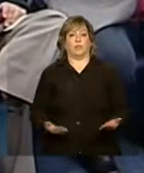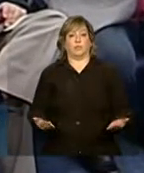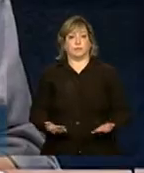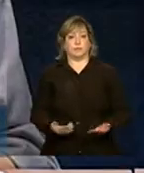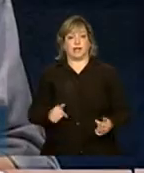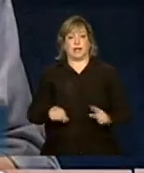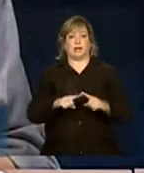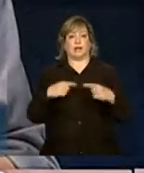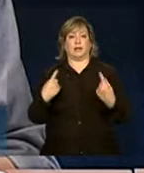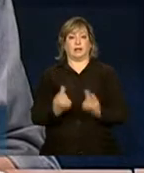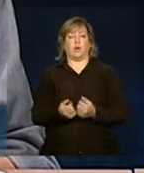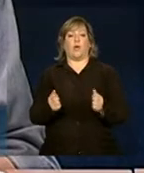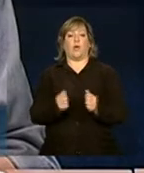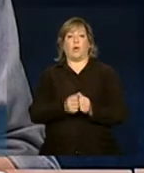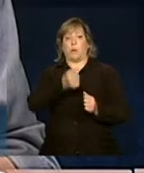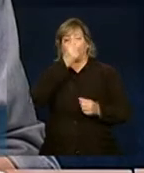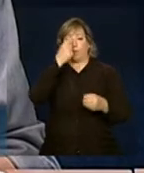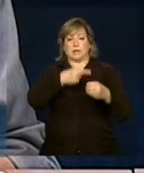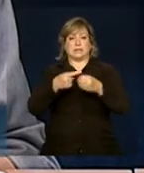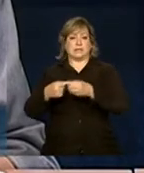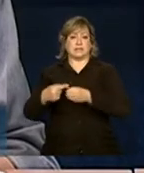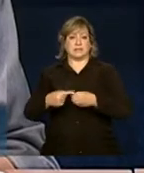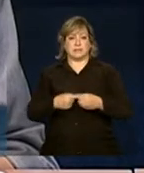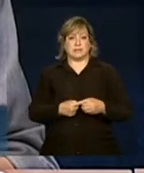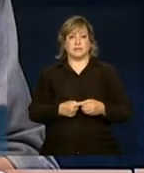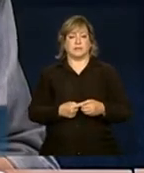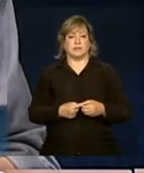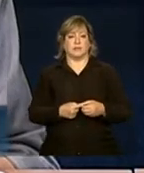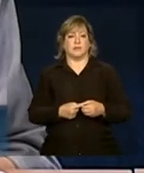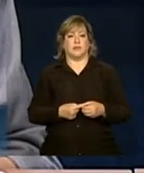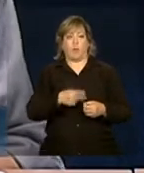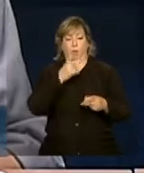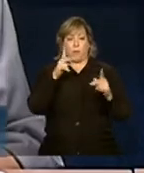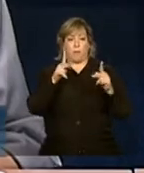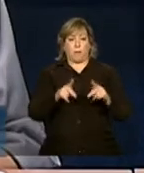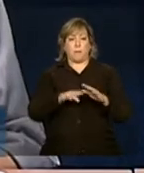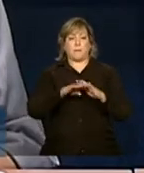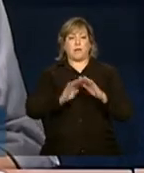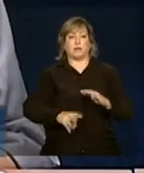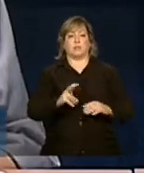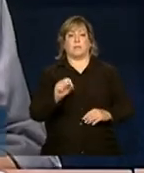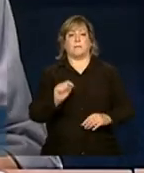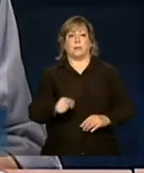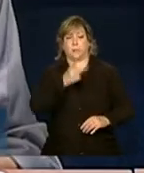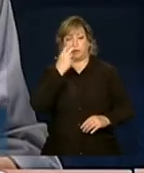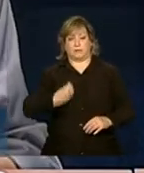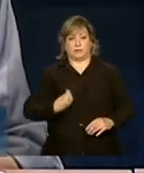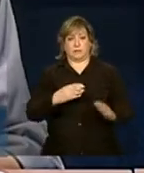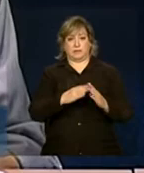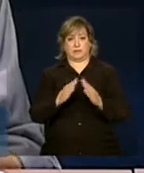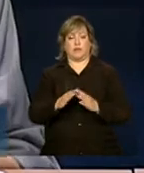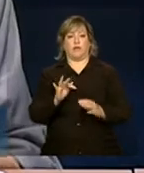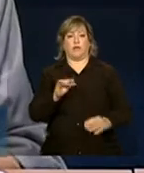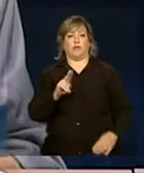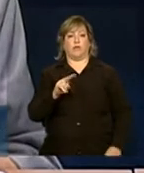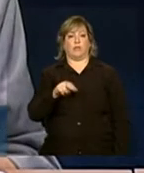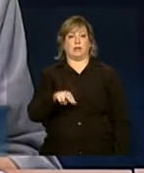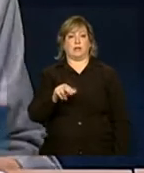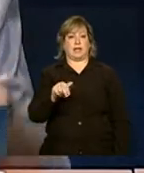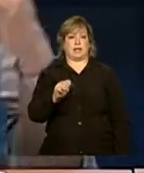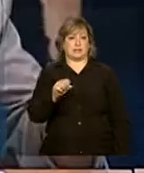cerimônia com os municípios de com população menor que 50 mil habitantes assim como a Funasa